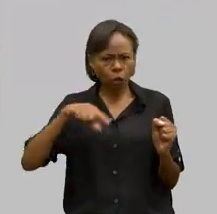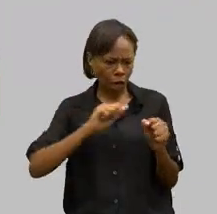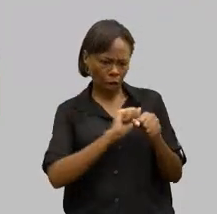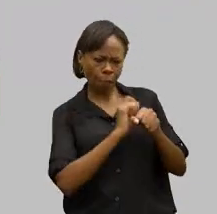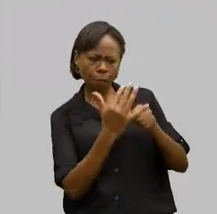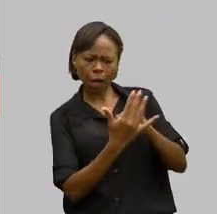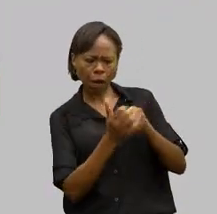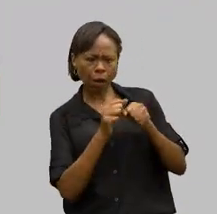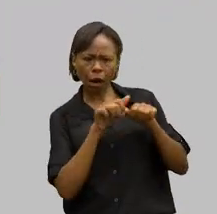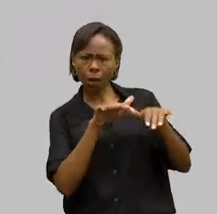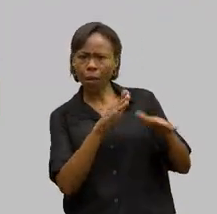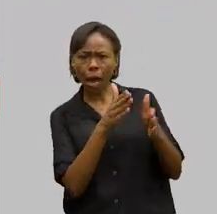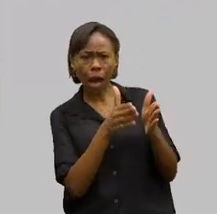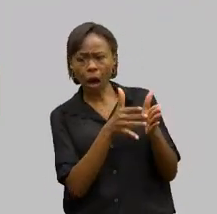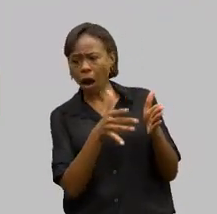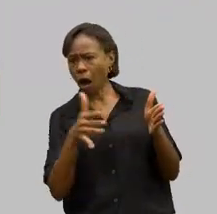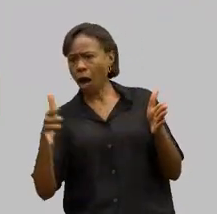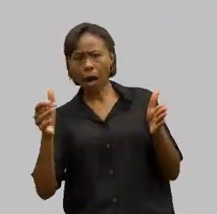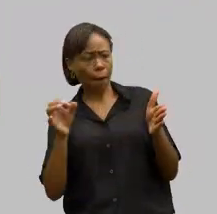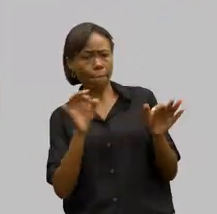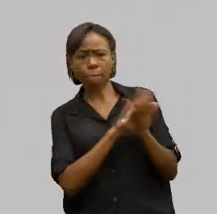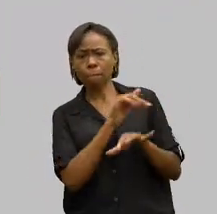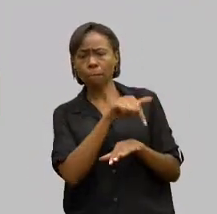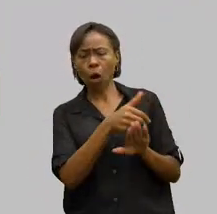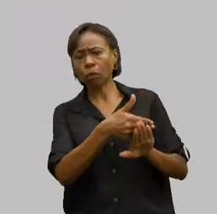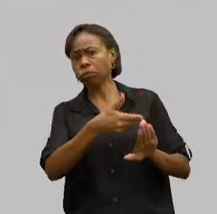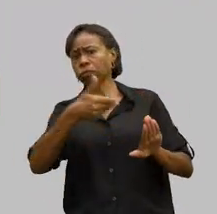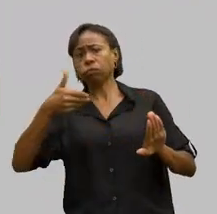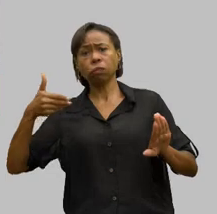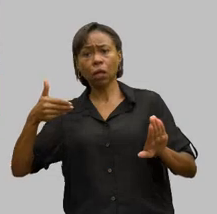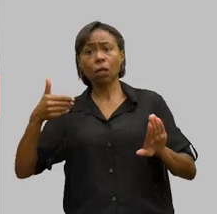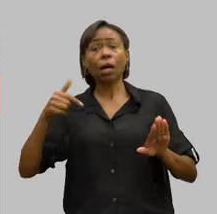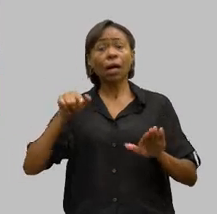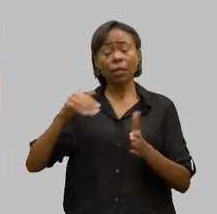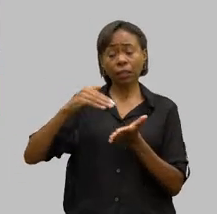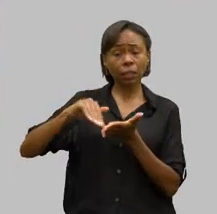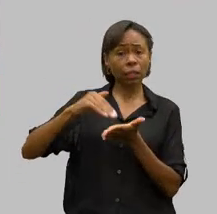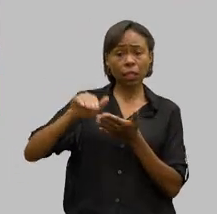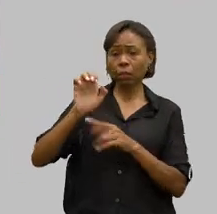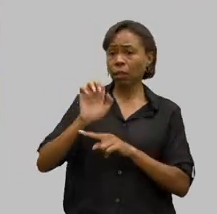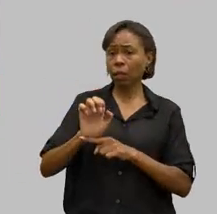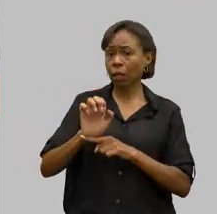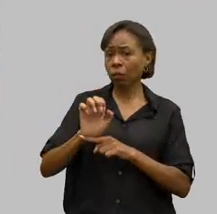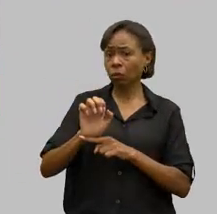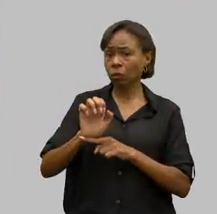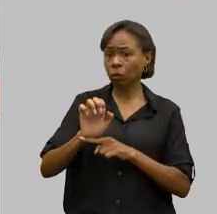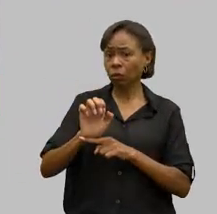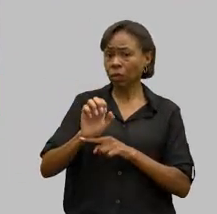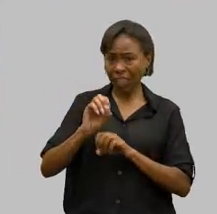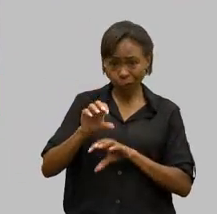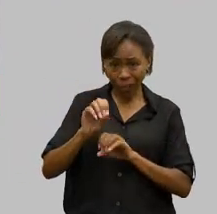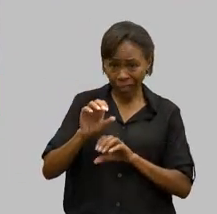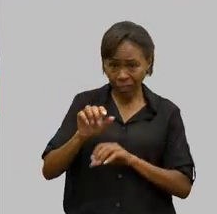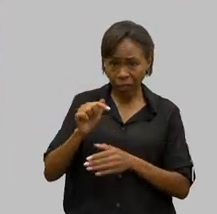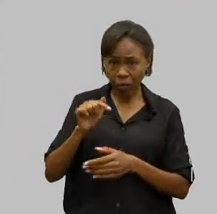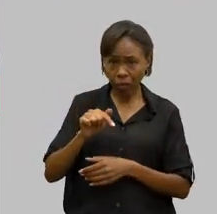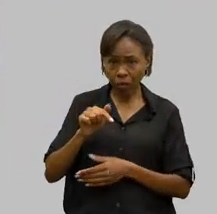que até então a Secretaria do Estado da Educação não atenda, não receba